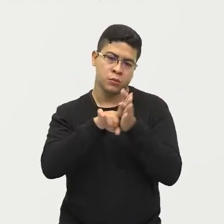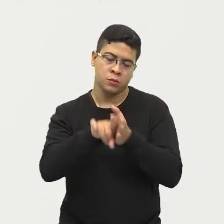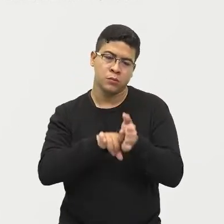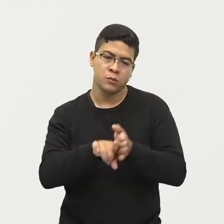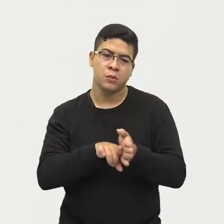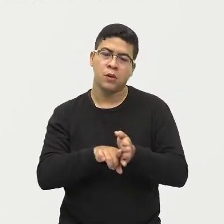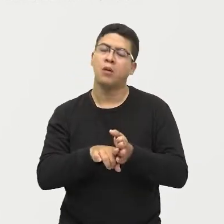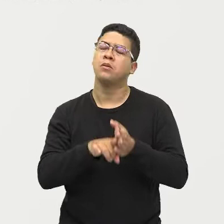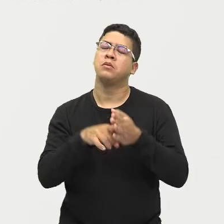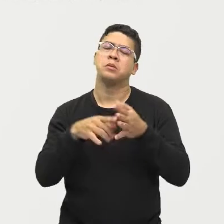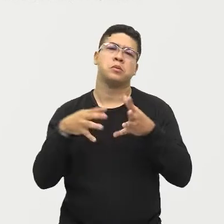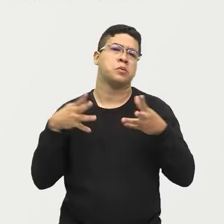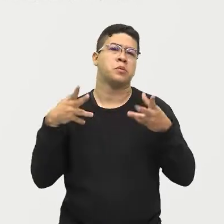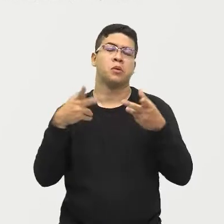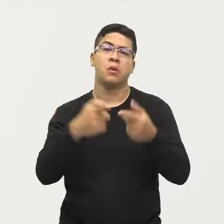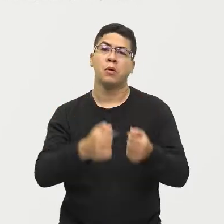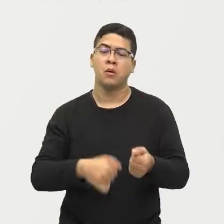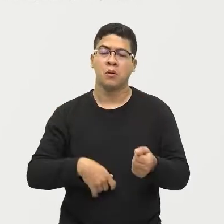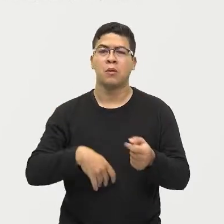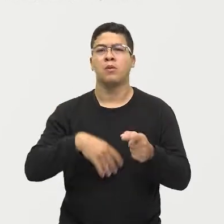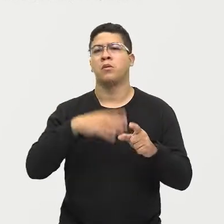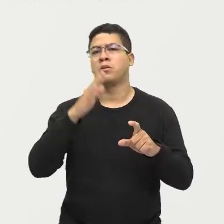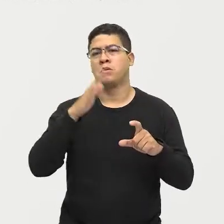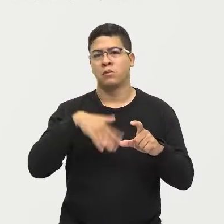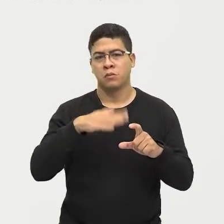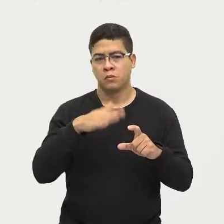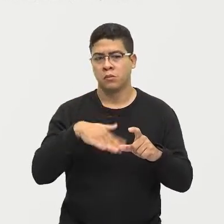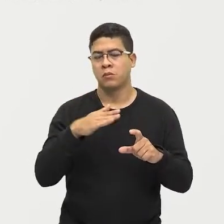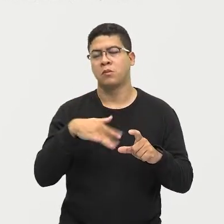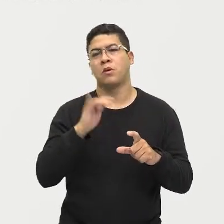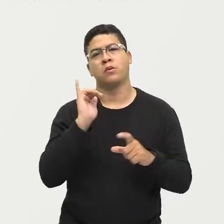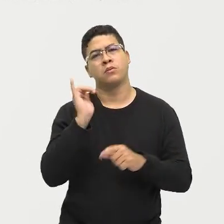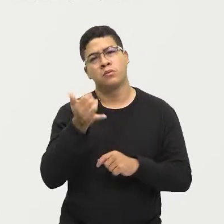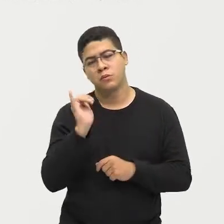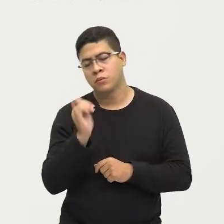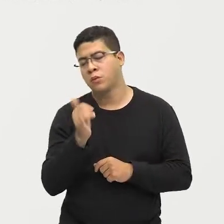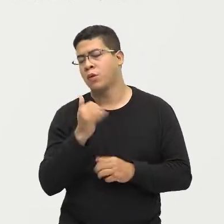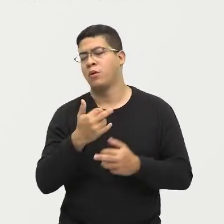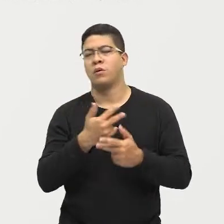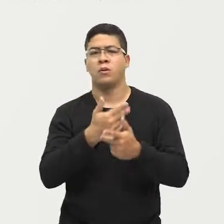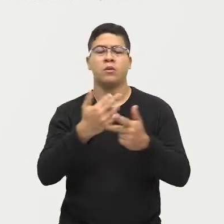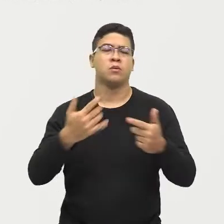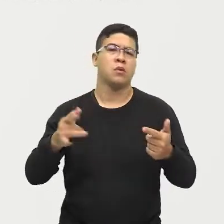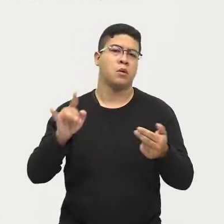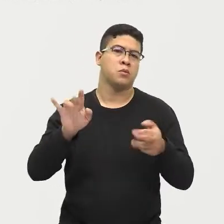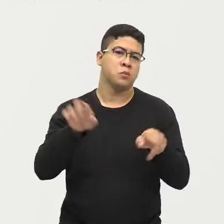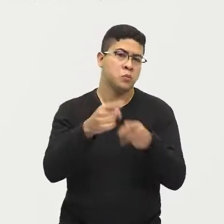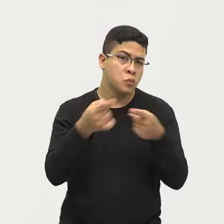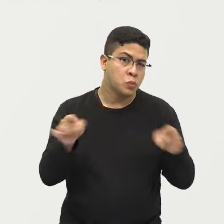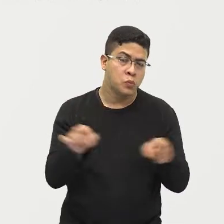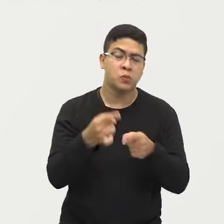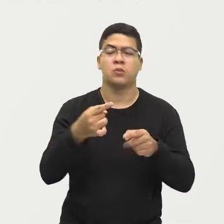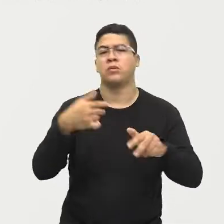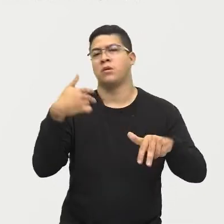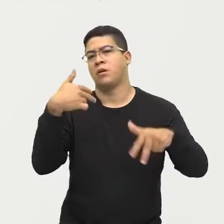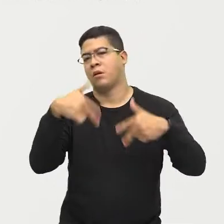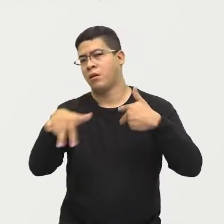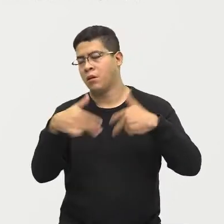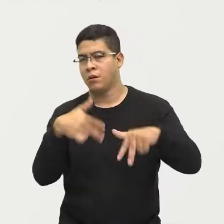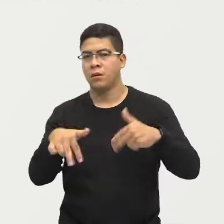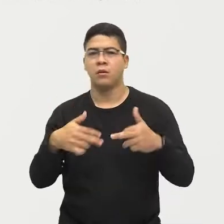pesquisador sobre as lendas brasileiras, sobre os ritmos brasileiros, né, a dança,